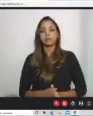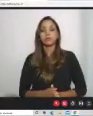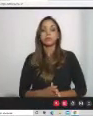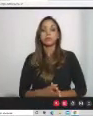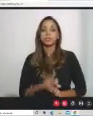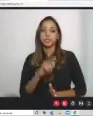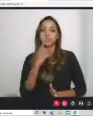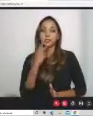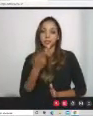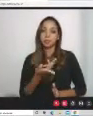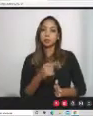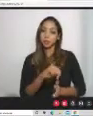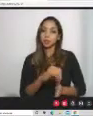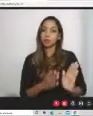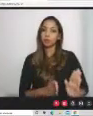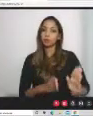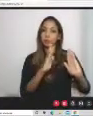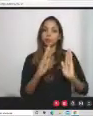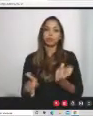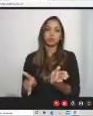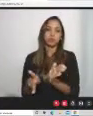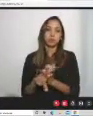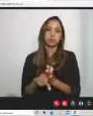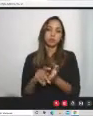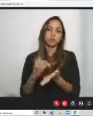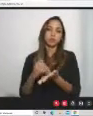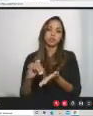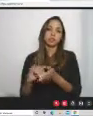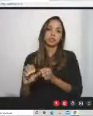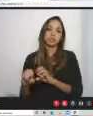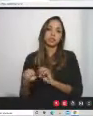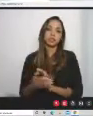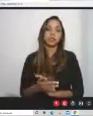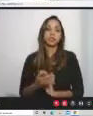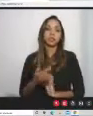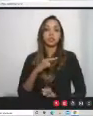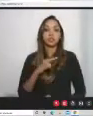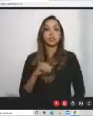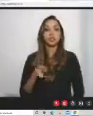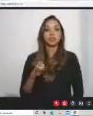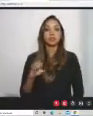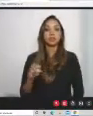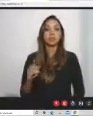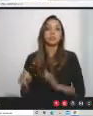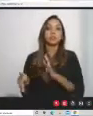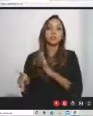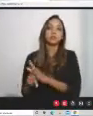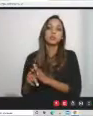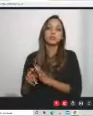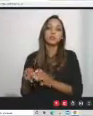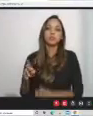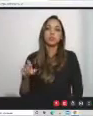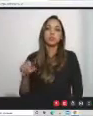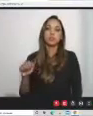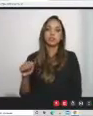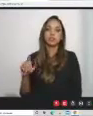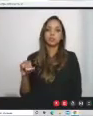de Educação. E nós temos ali a UBS de Rosa dos Ventos, eu estive ontem lá, vi também que o vereador Marquinhos esteve naquele